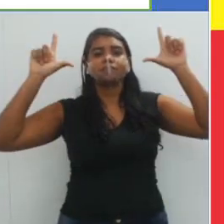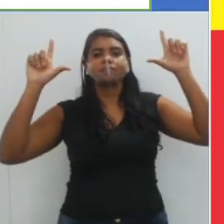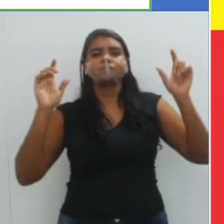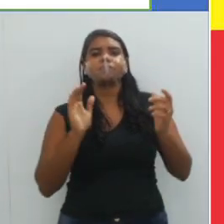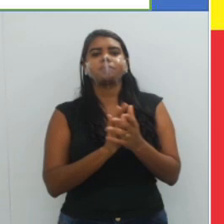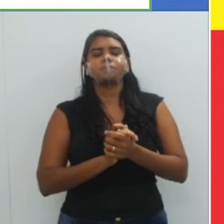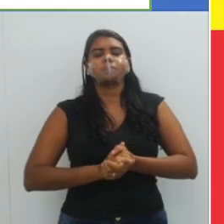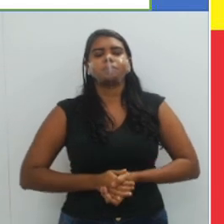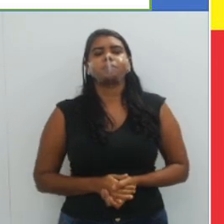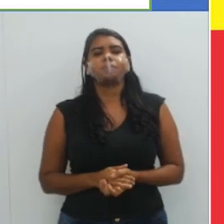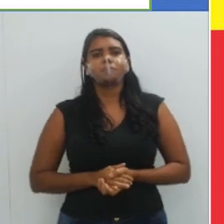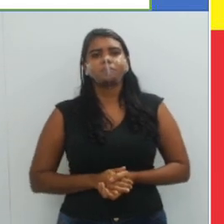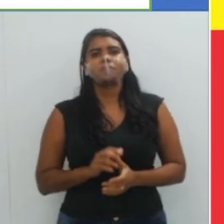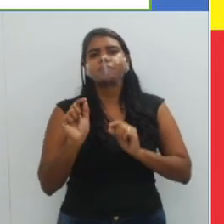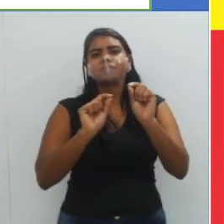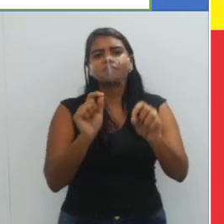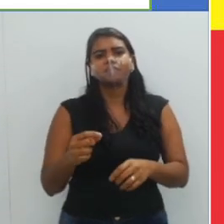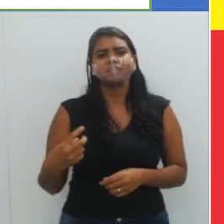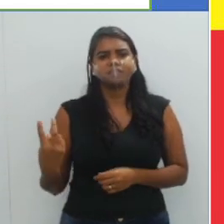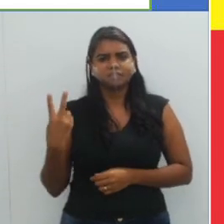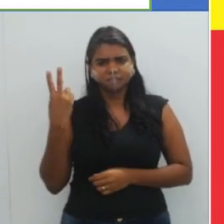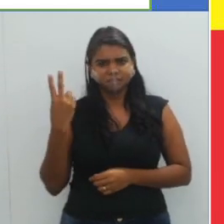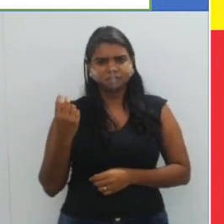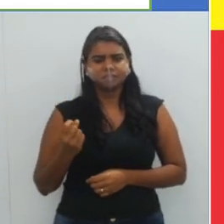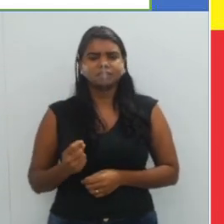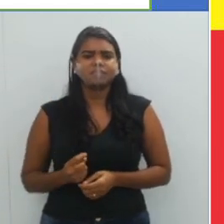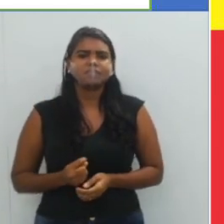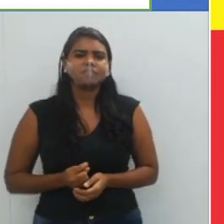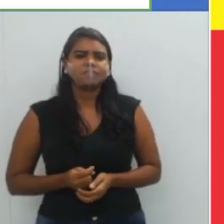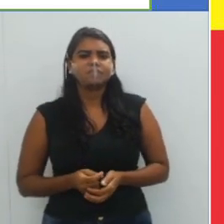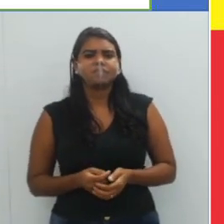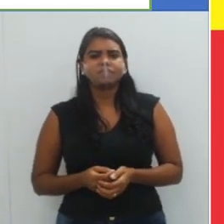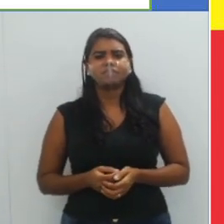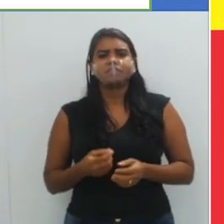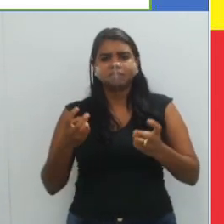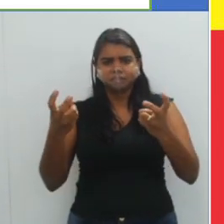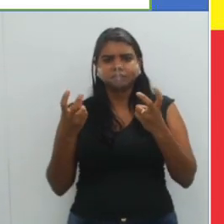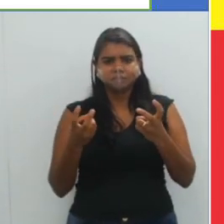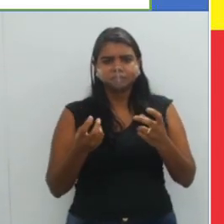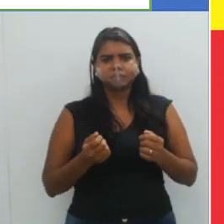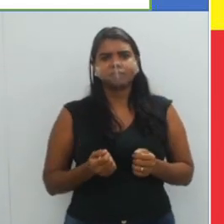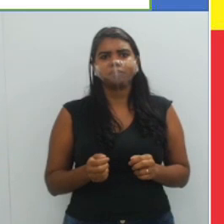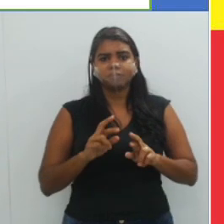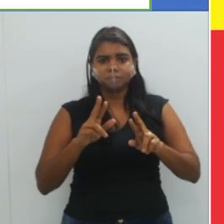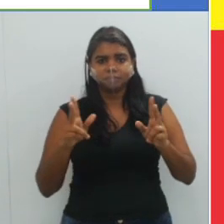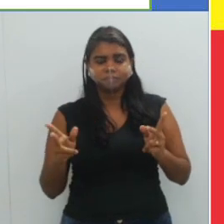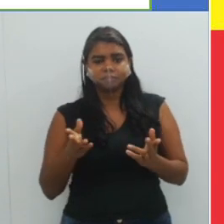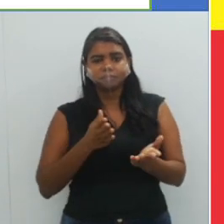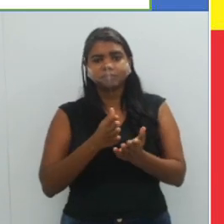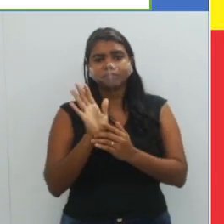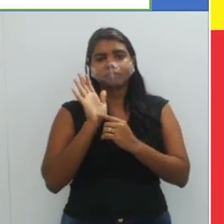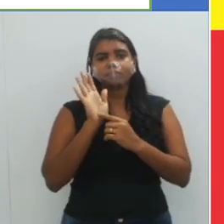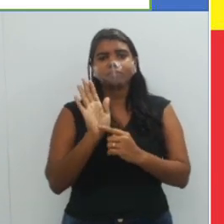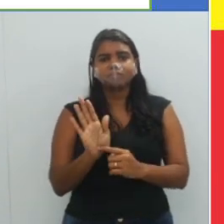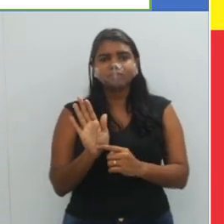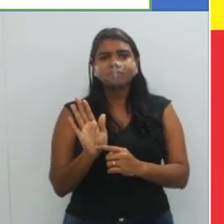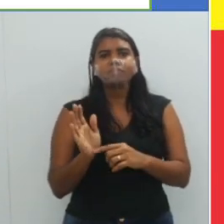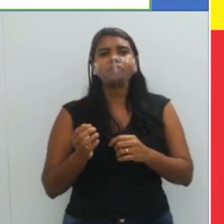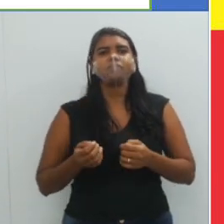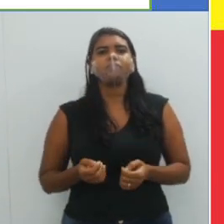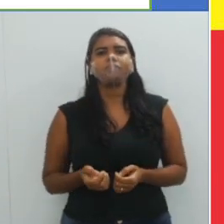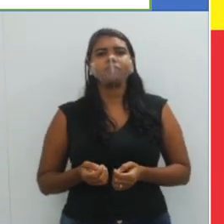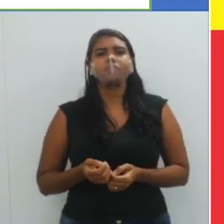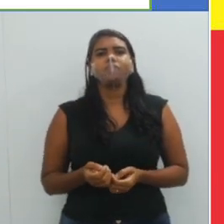tela mostra, o que são valores morais? Justamente nós observamos aí os vários caminhos, não é isso? Então são